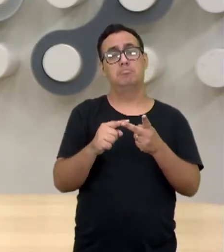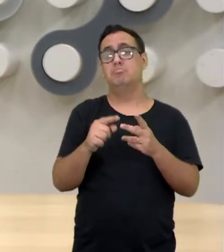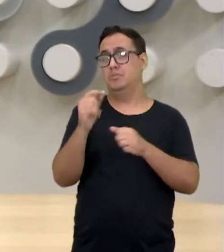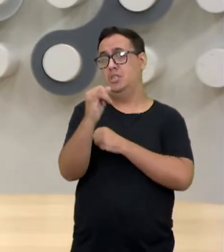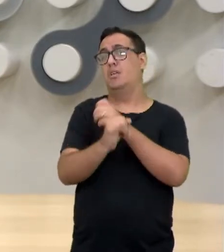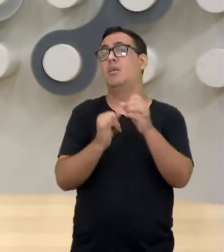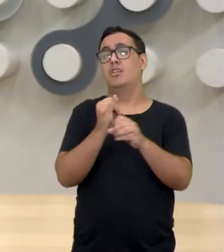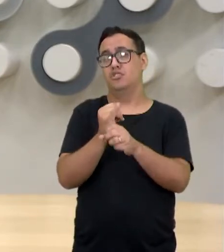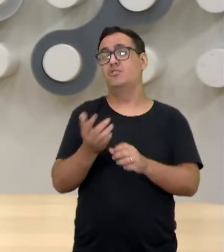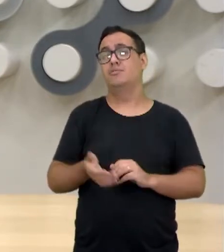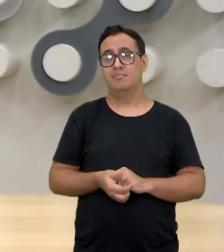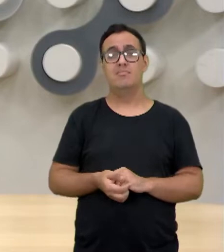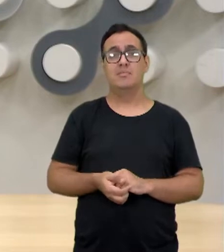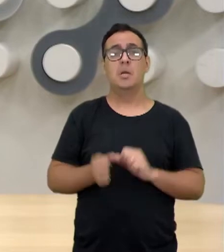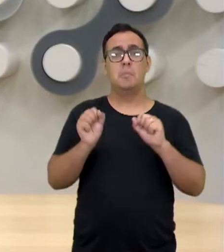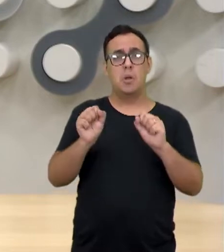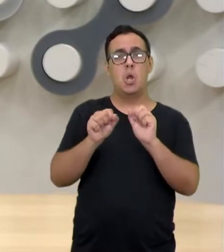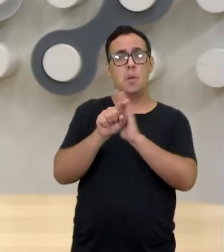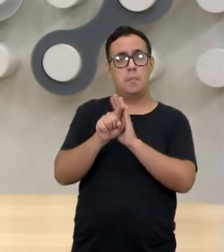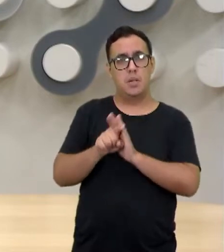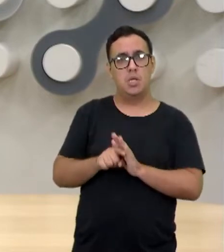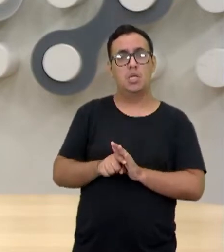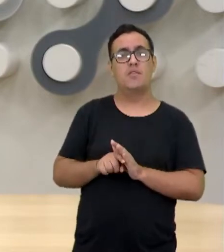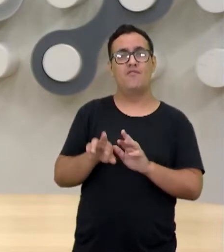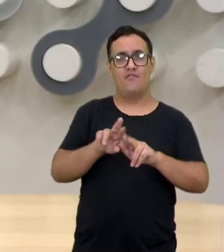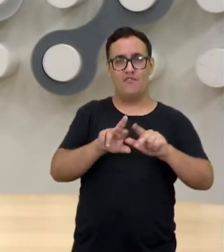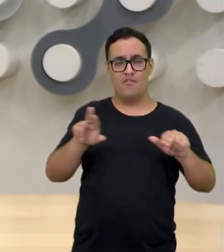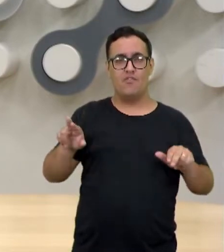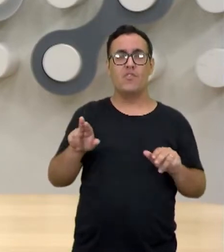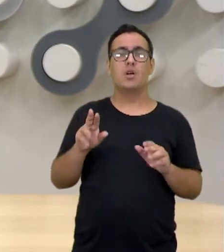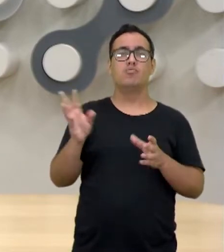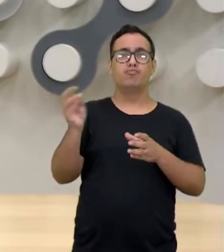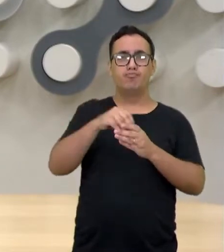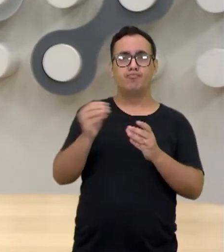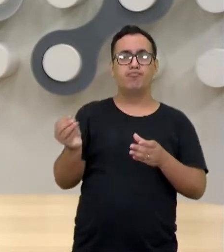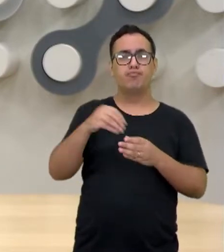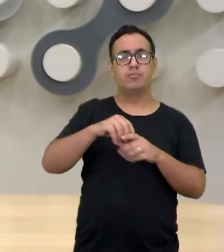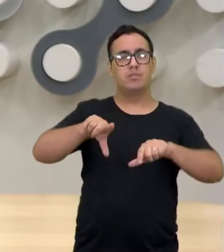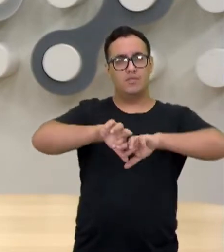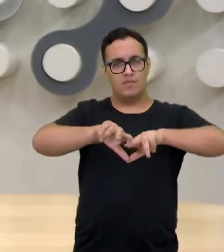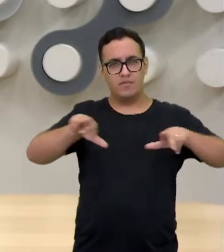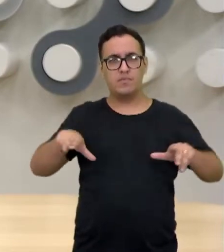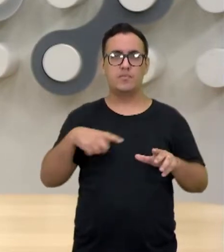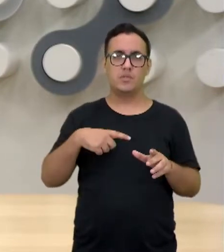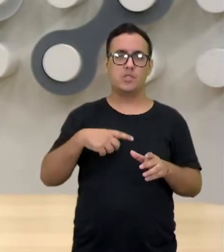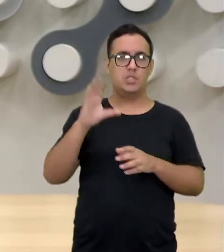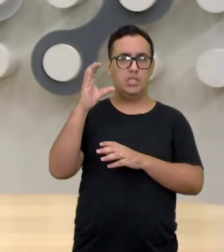internet. Então, eu posso procurar artigos científicos em repositórios, e a gente tinha visto